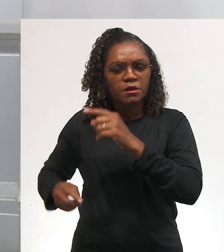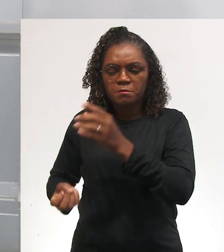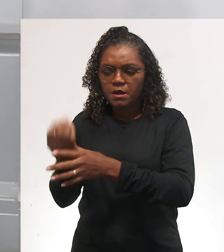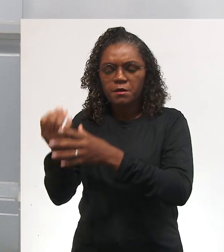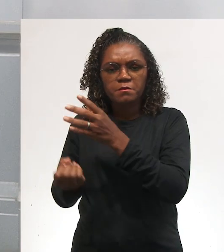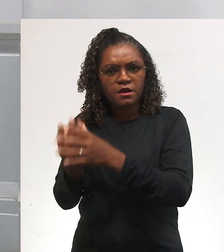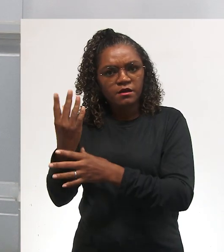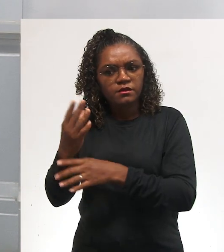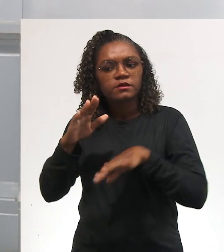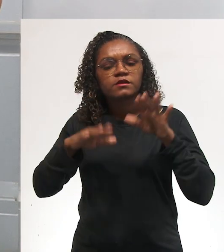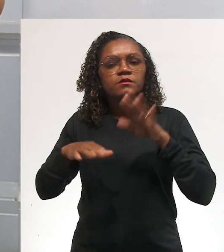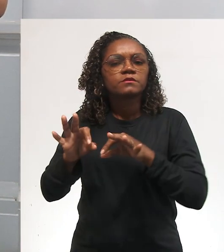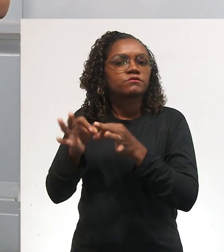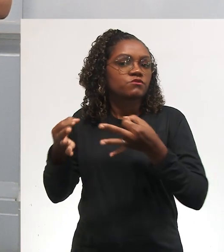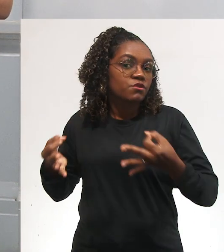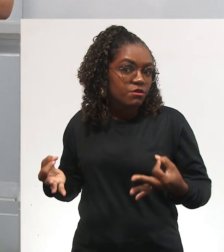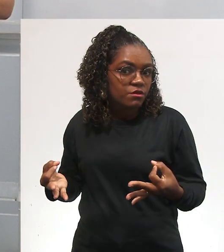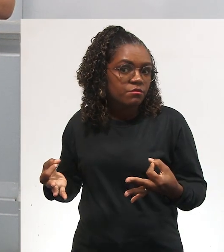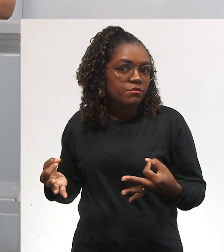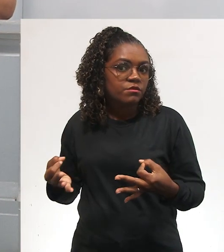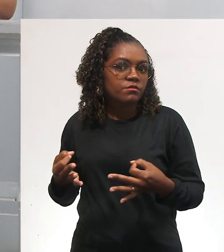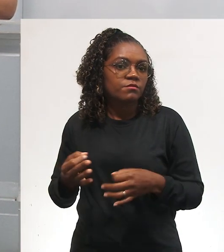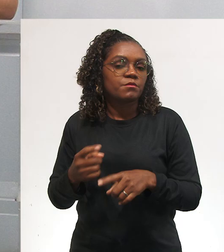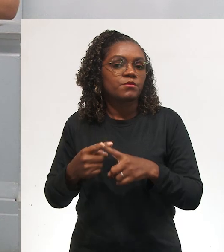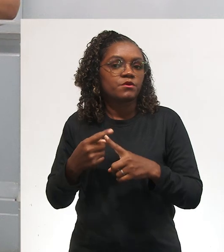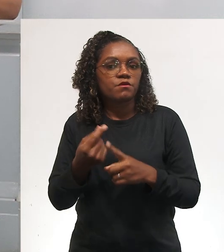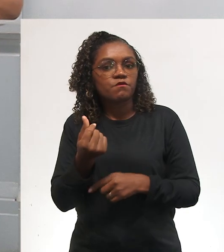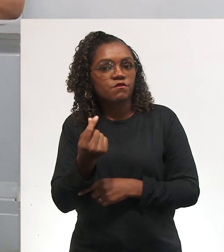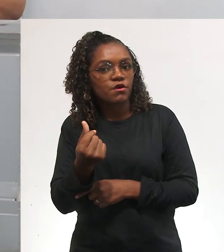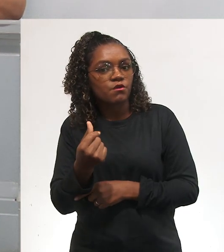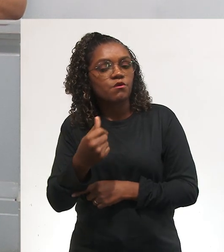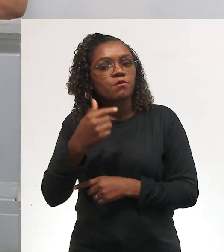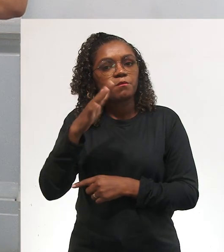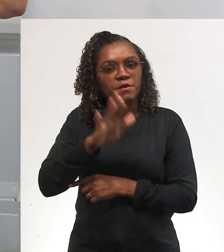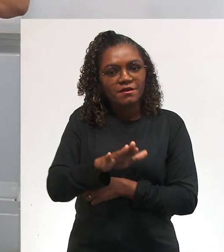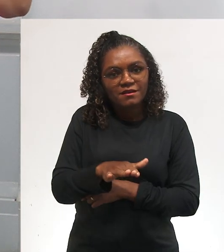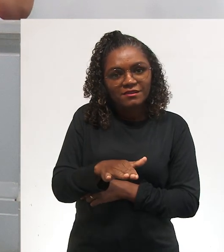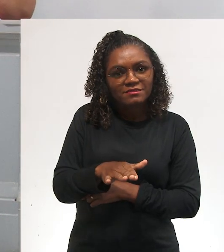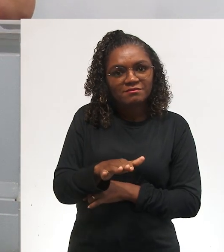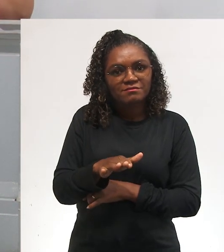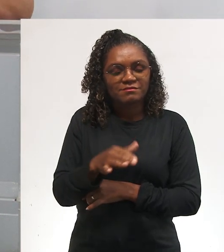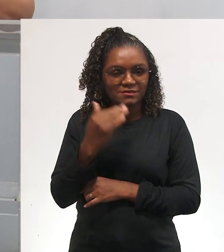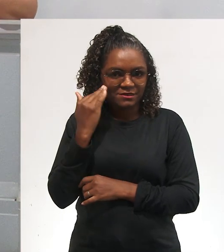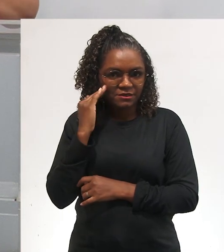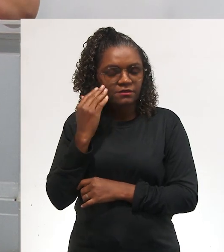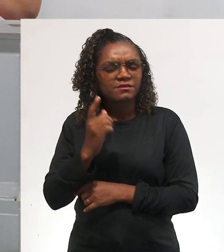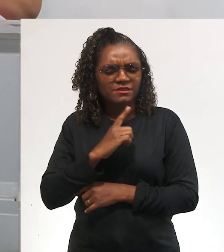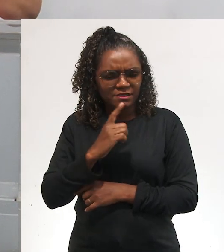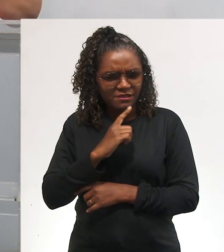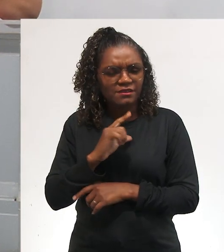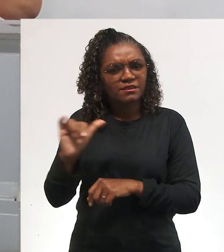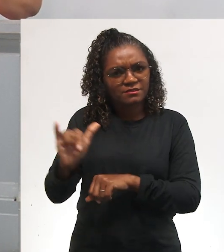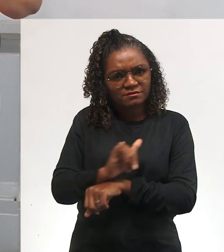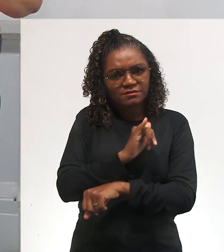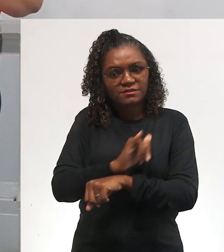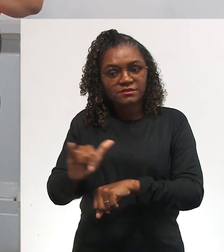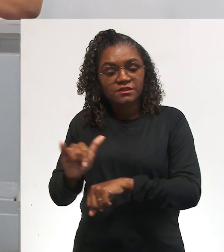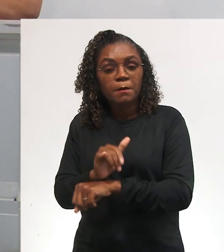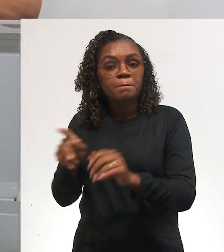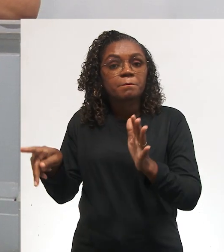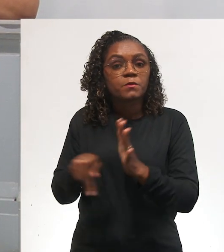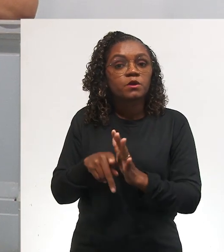simplificado de forma que ele não fique tão alto, ou seja, de alguma forma sempre tem um